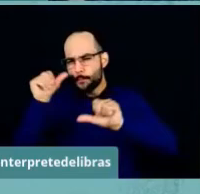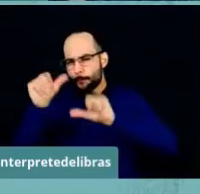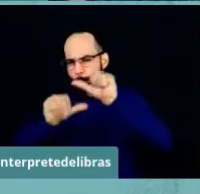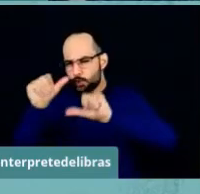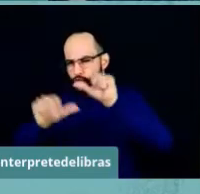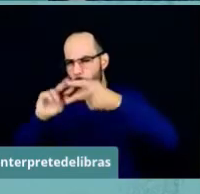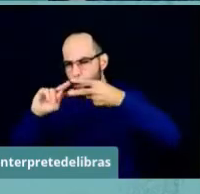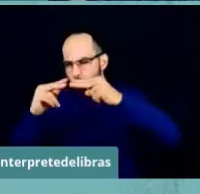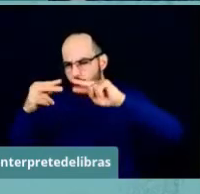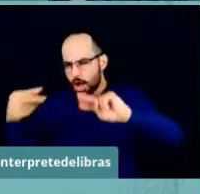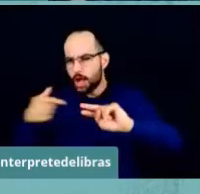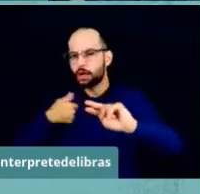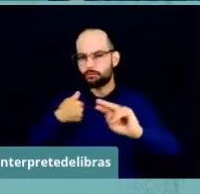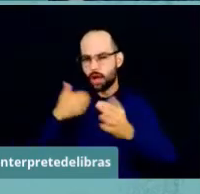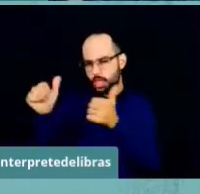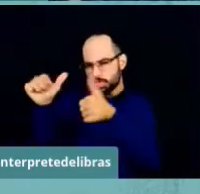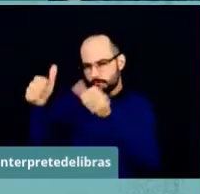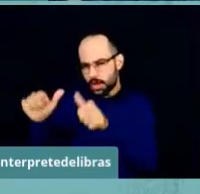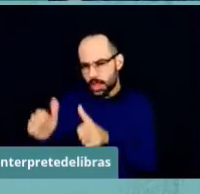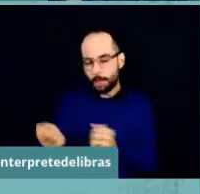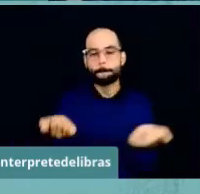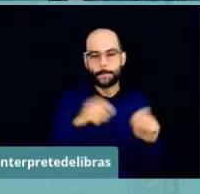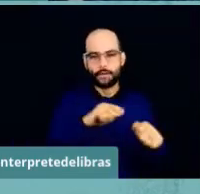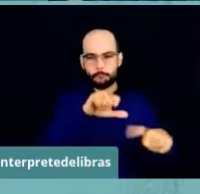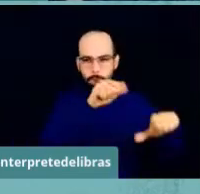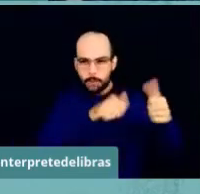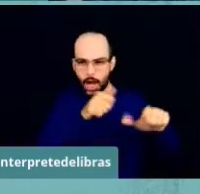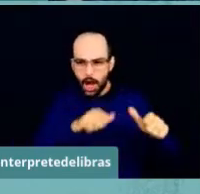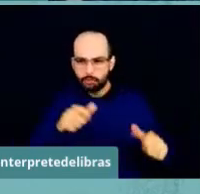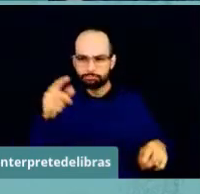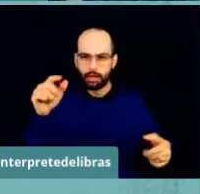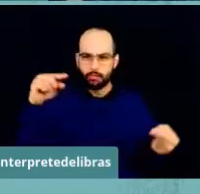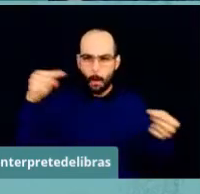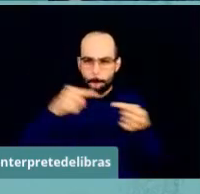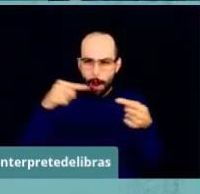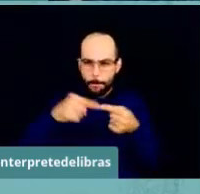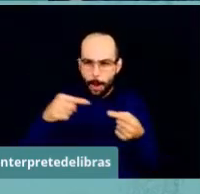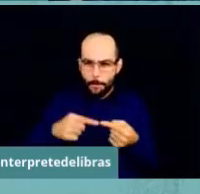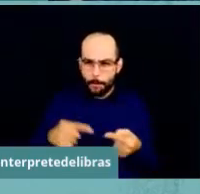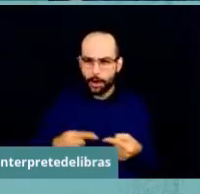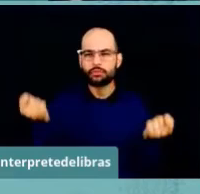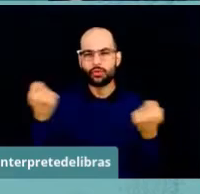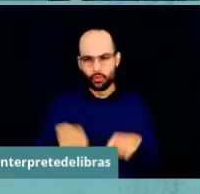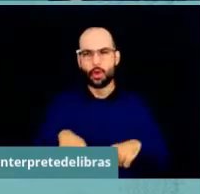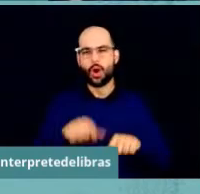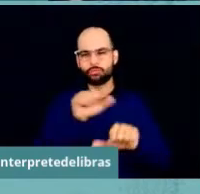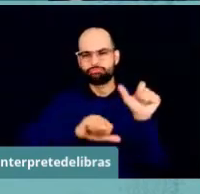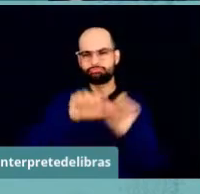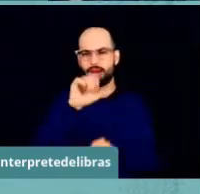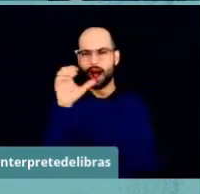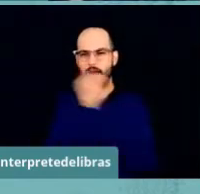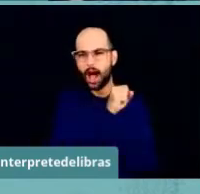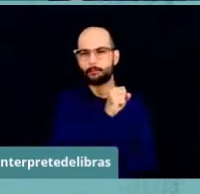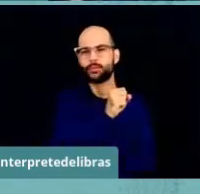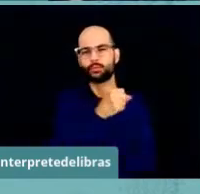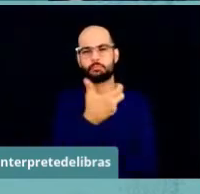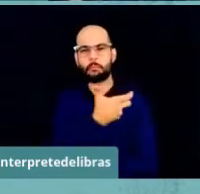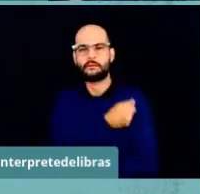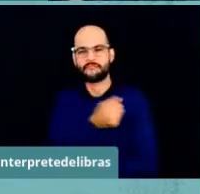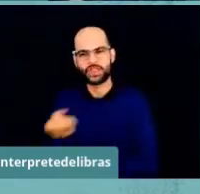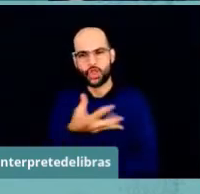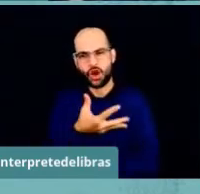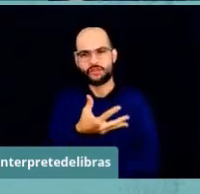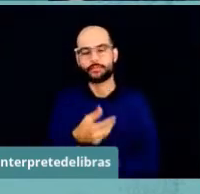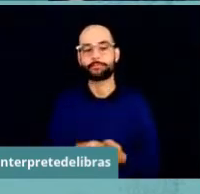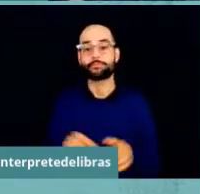uma vacina a partir disso. Tem como desvantagem uma estabilidade mais complexa, já